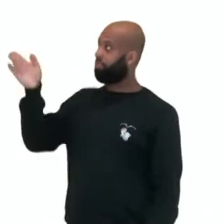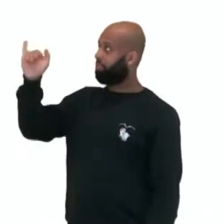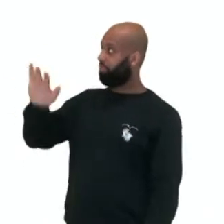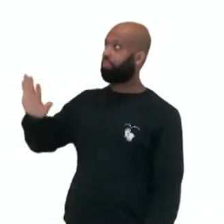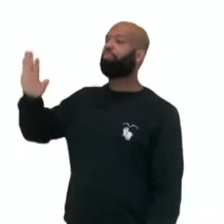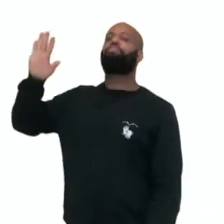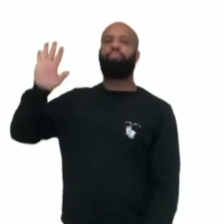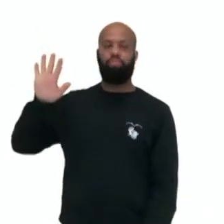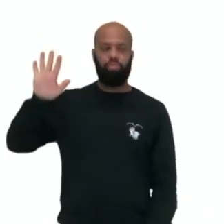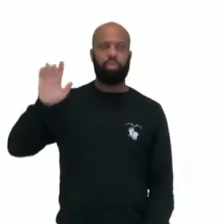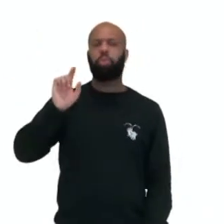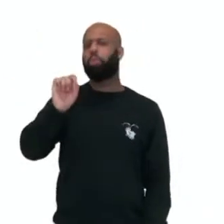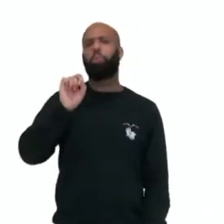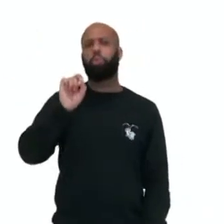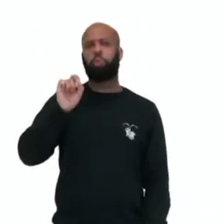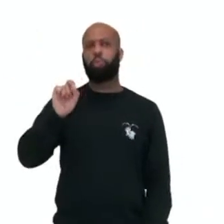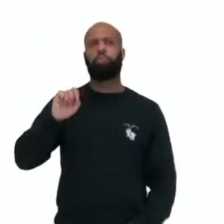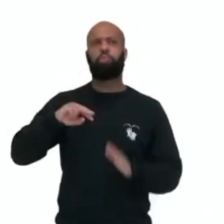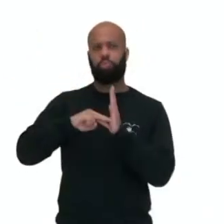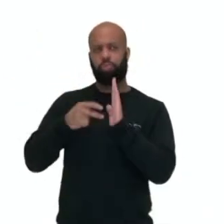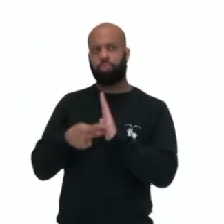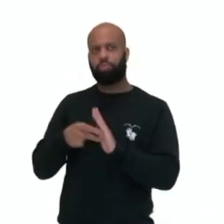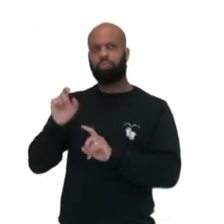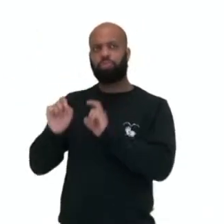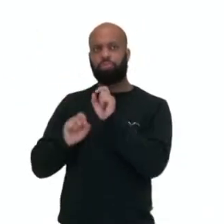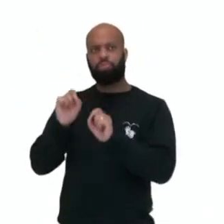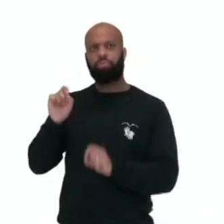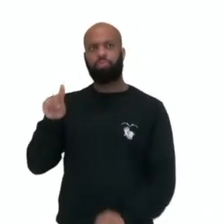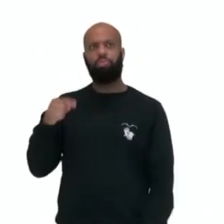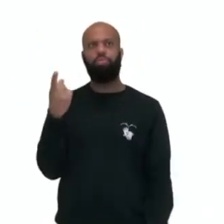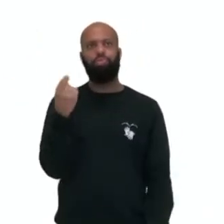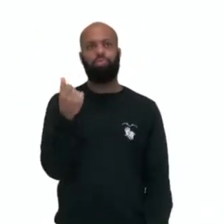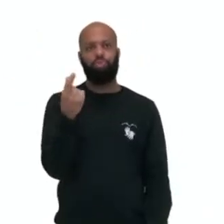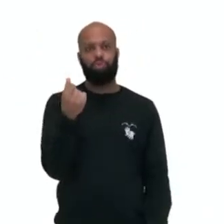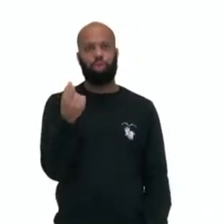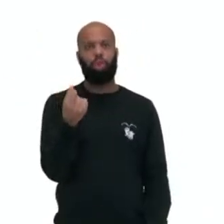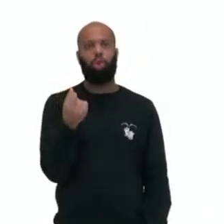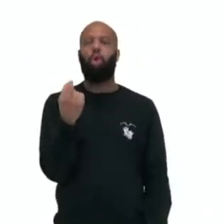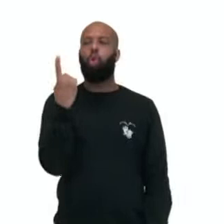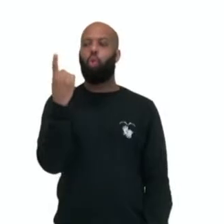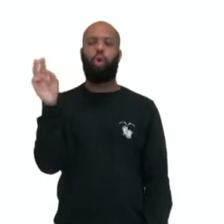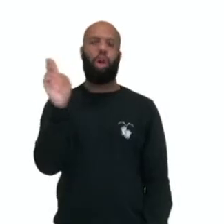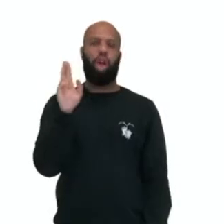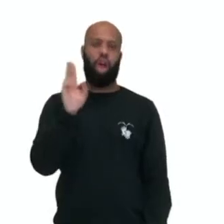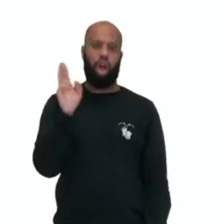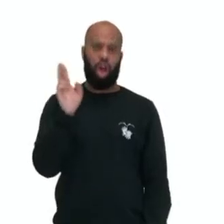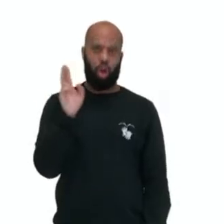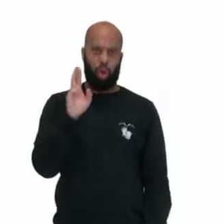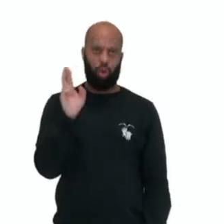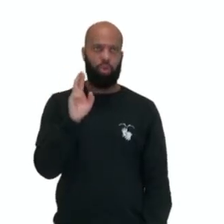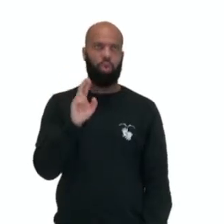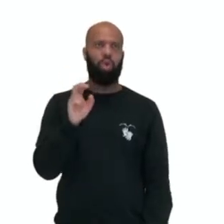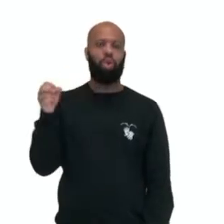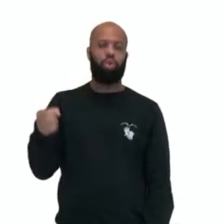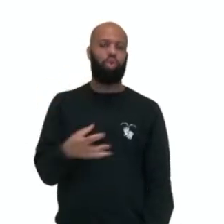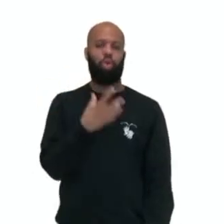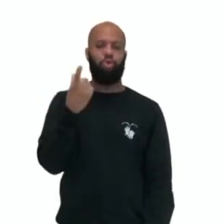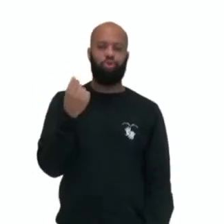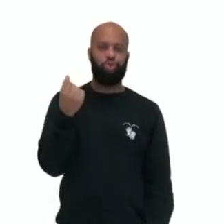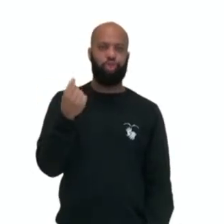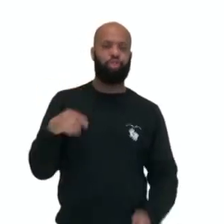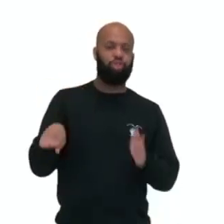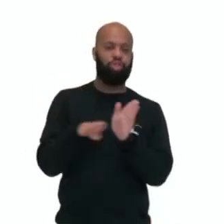familiar para você. Que imagem é esta? É a imagem da moeda de R$1, a nova moeda que chegou ao Brasil